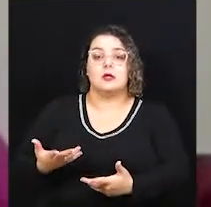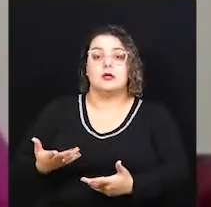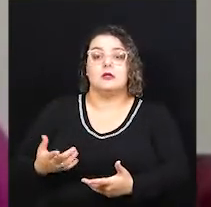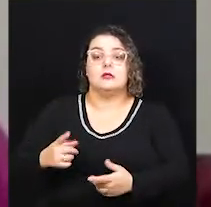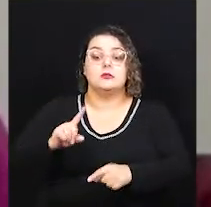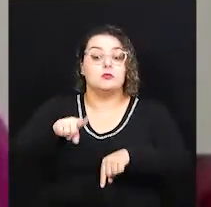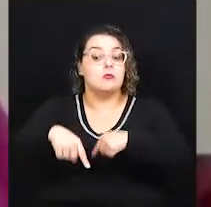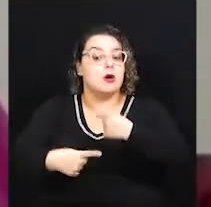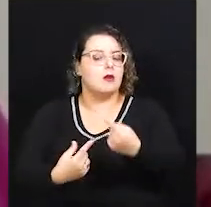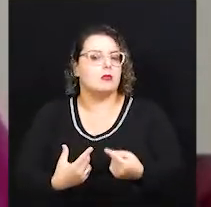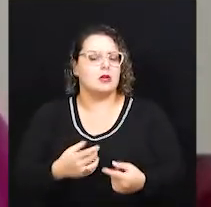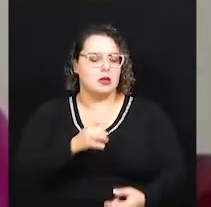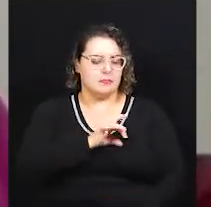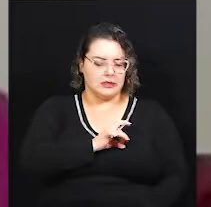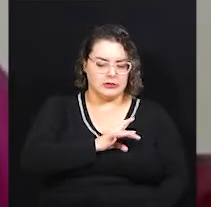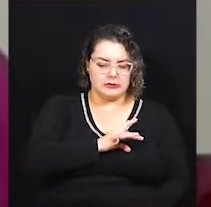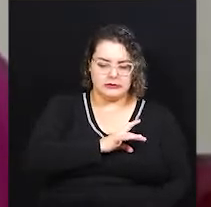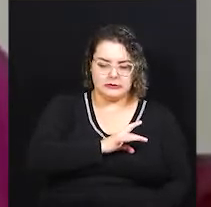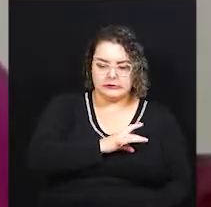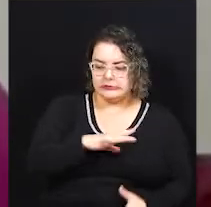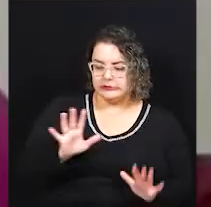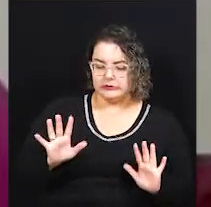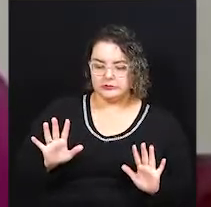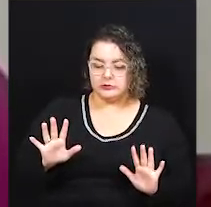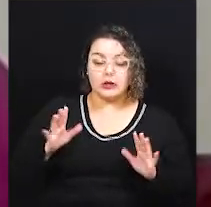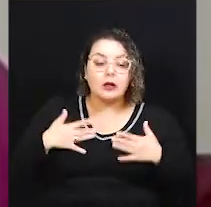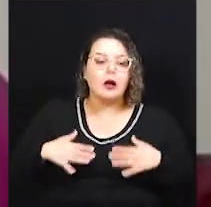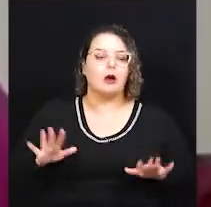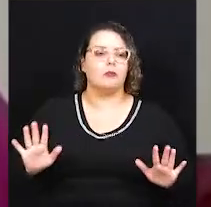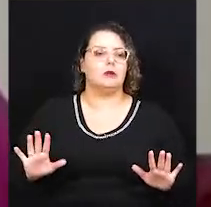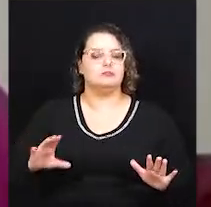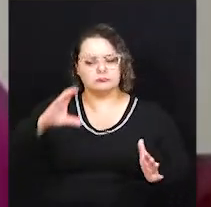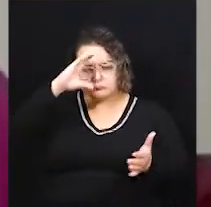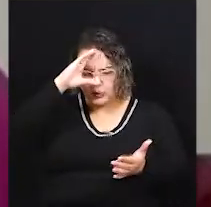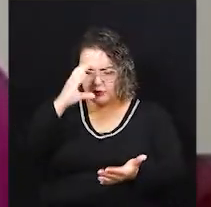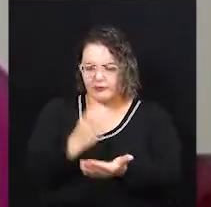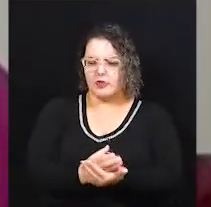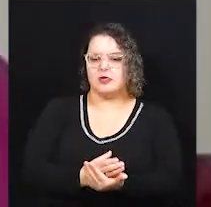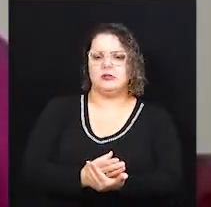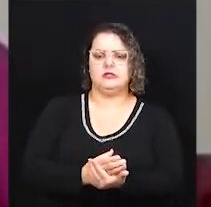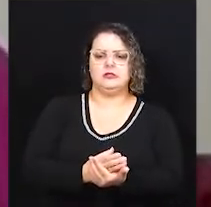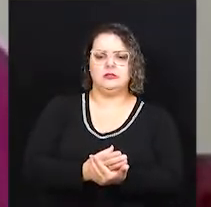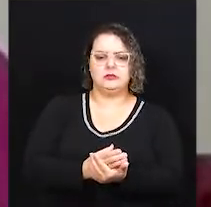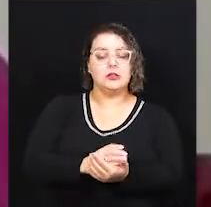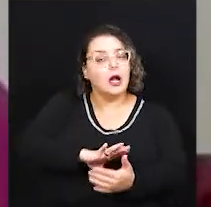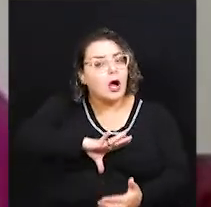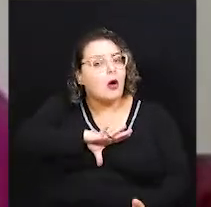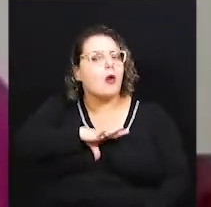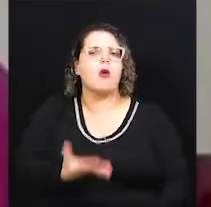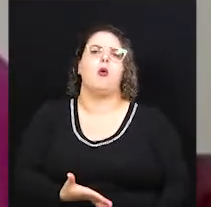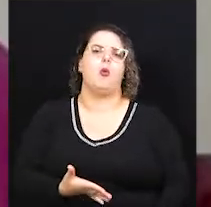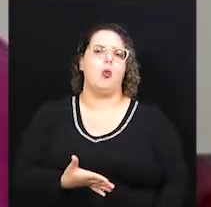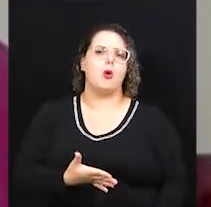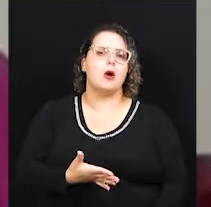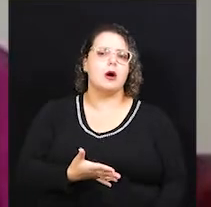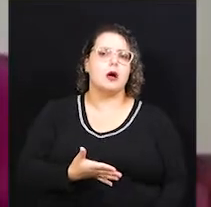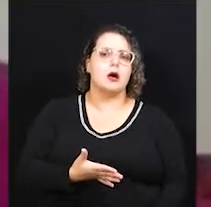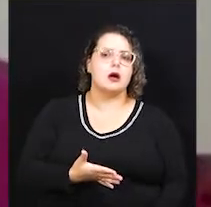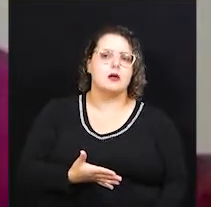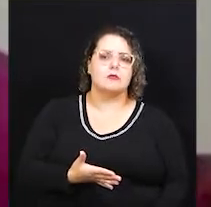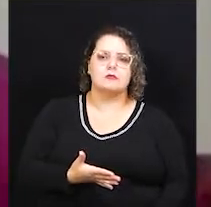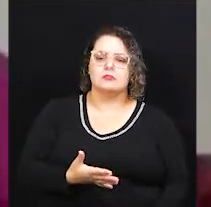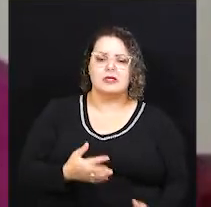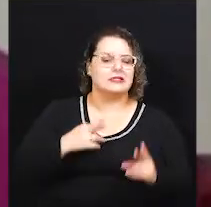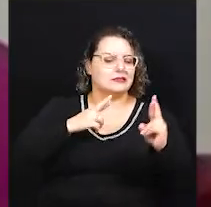outro efeito, medo, não, confiança, aí vem a coragem, vem,